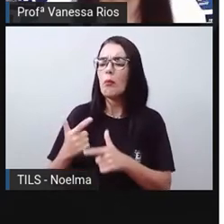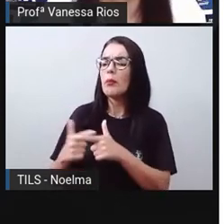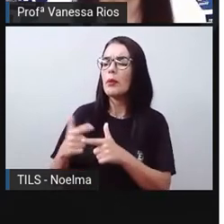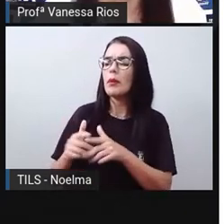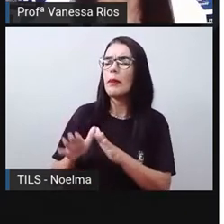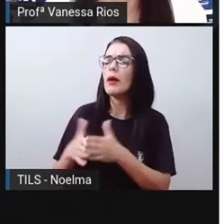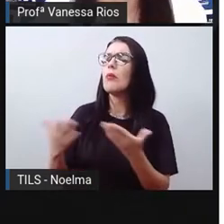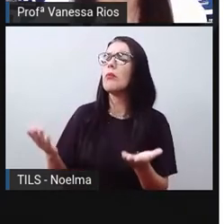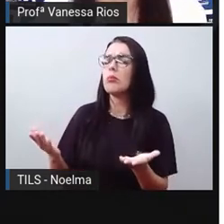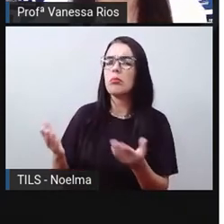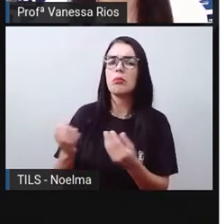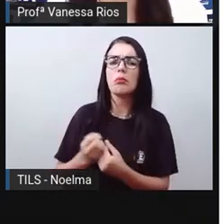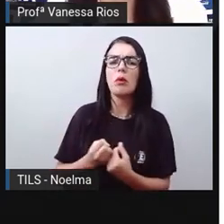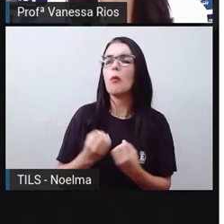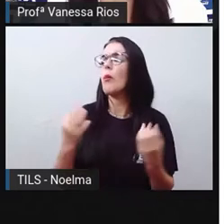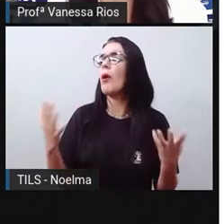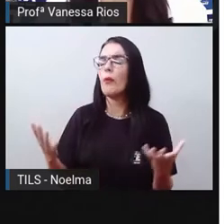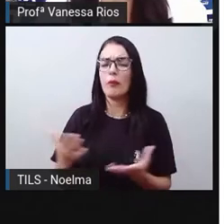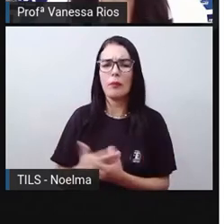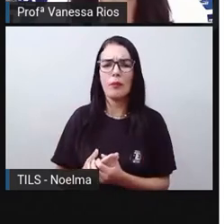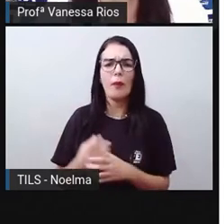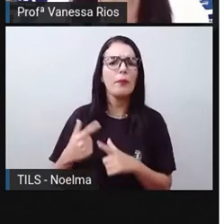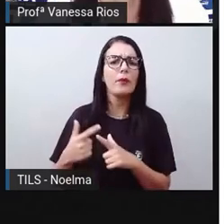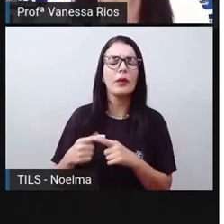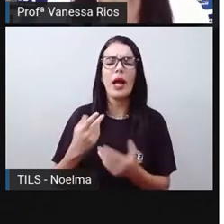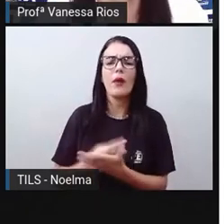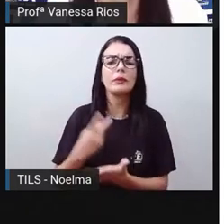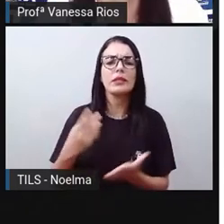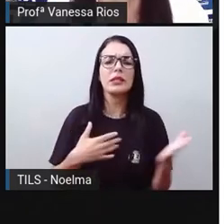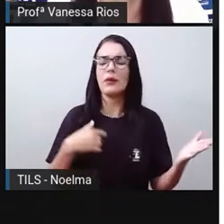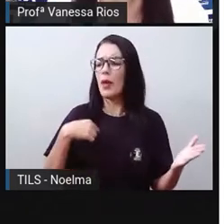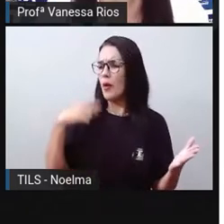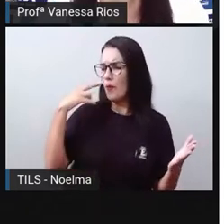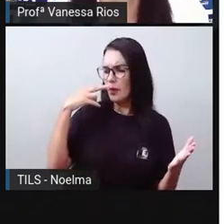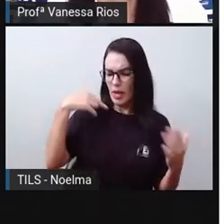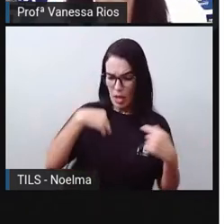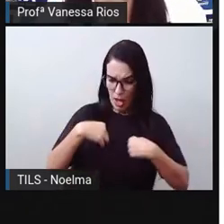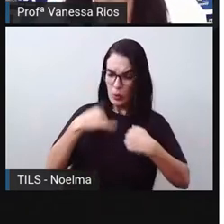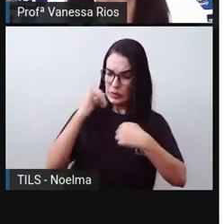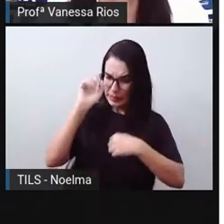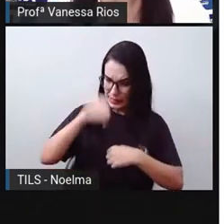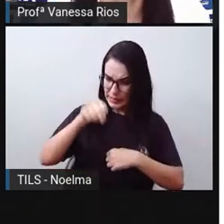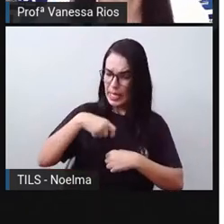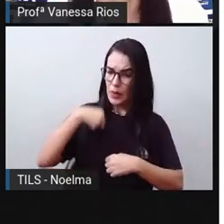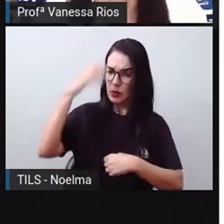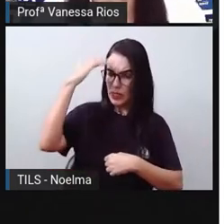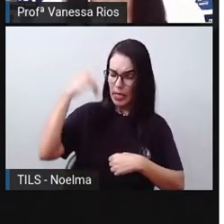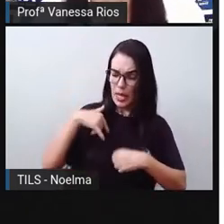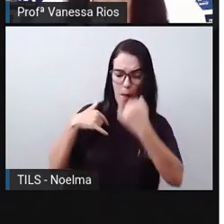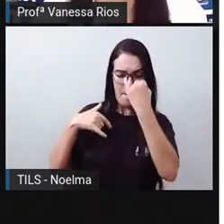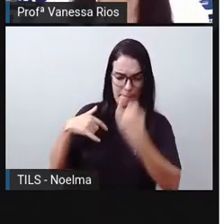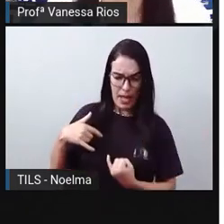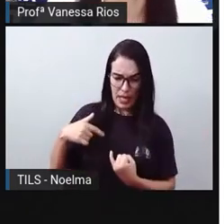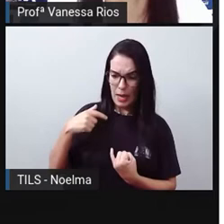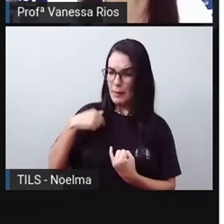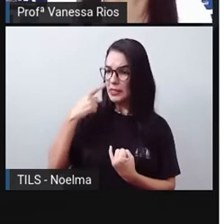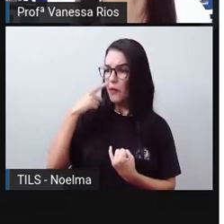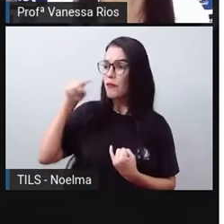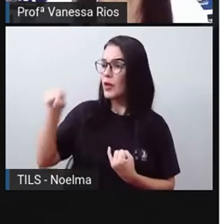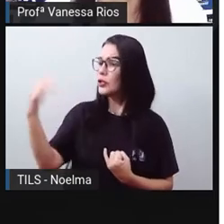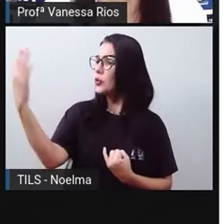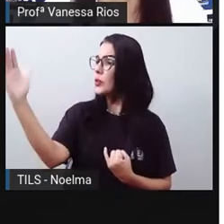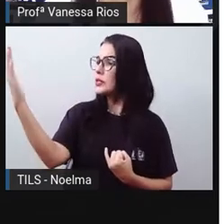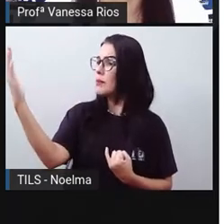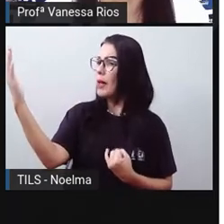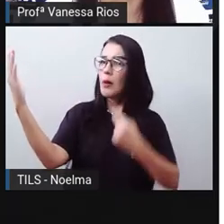só, esse distúrbio aí, não é? Essa disfunção, essa desorganização